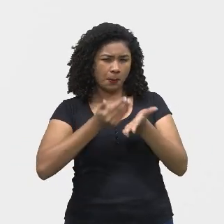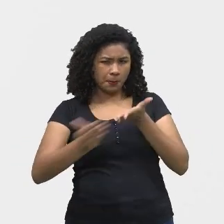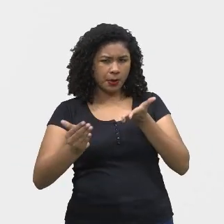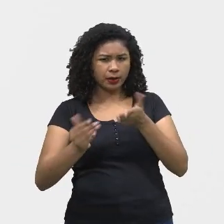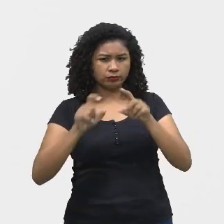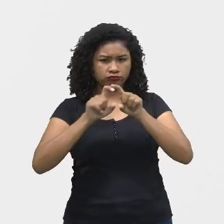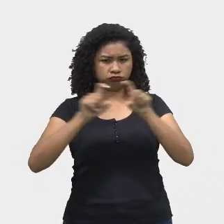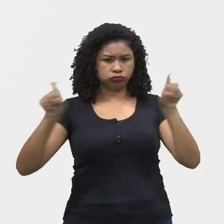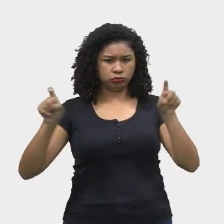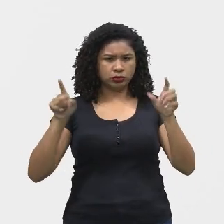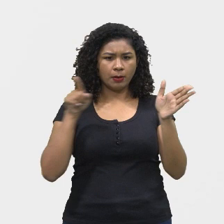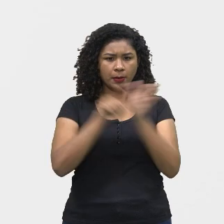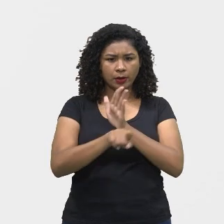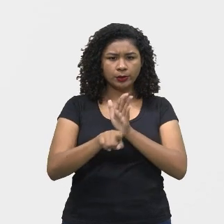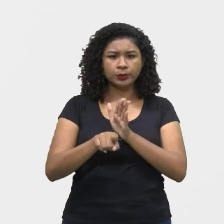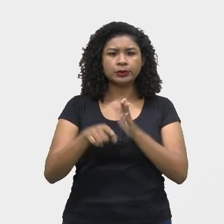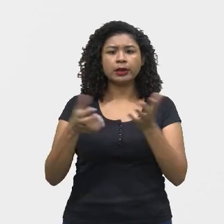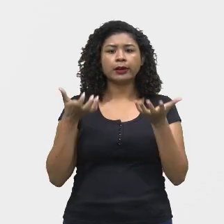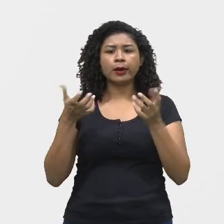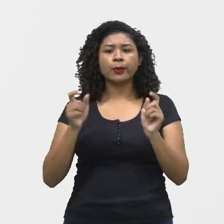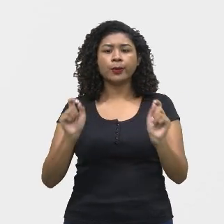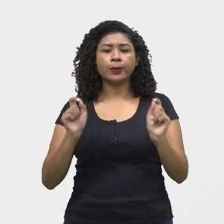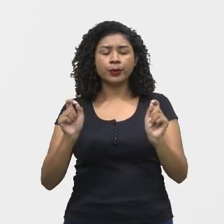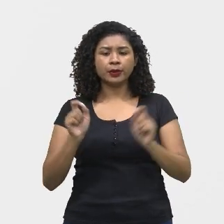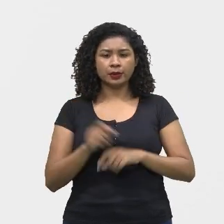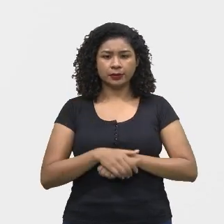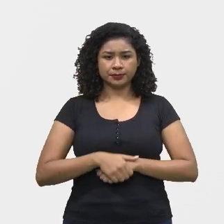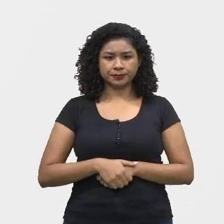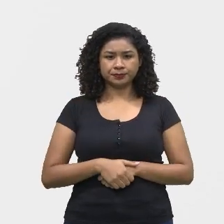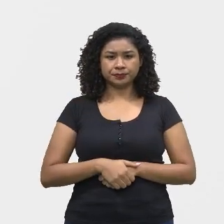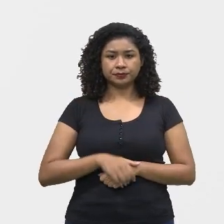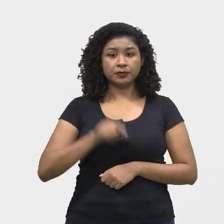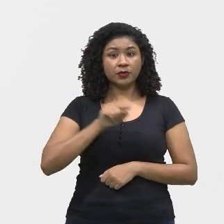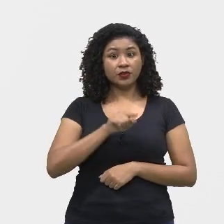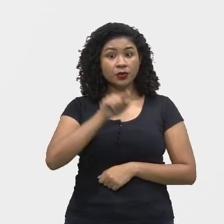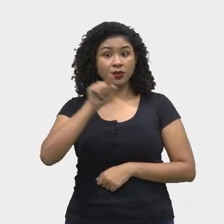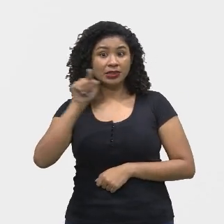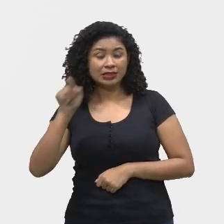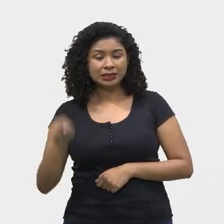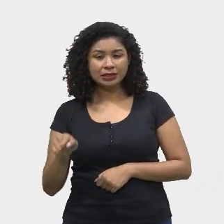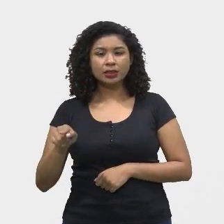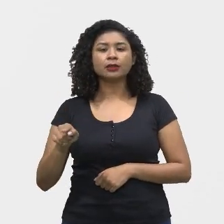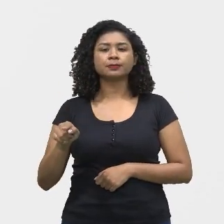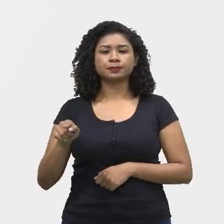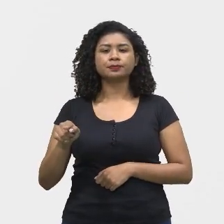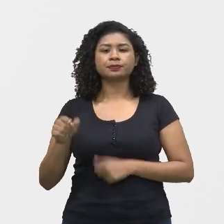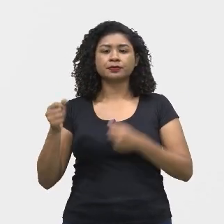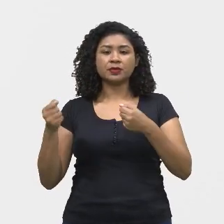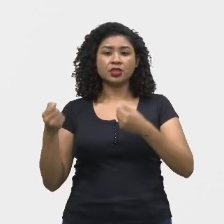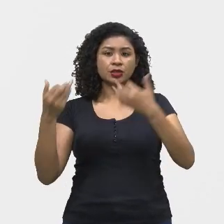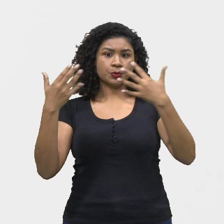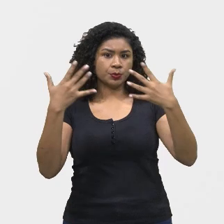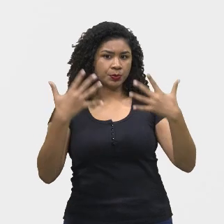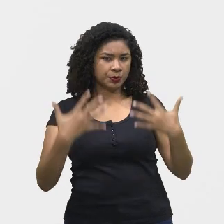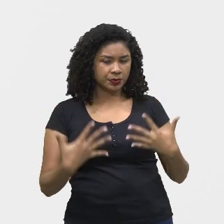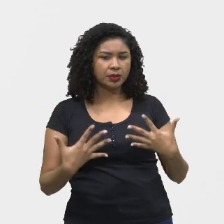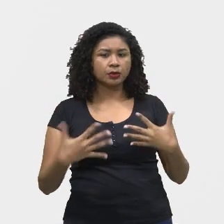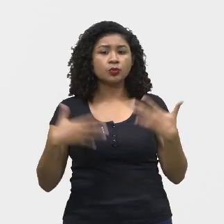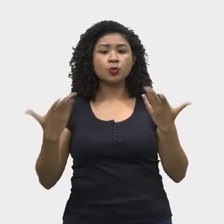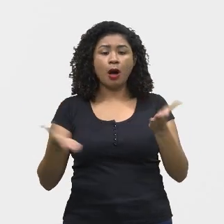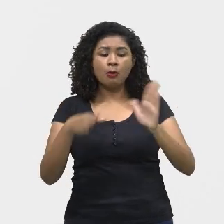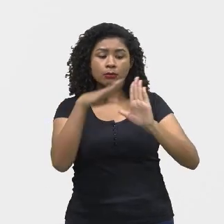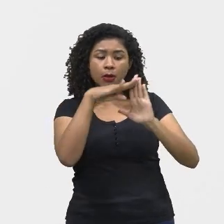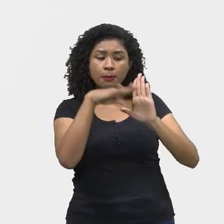questão pede que você diga qual é a alternativa,